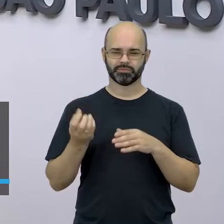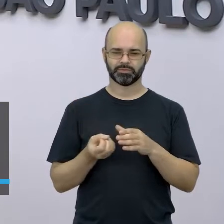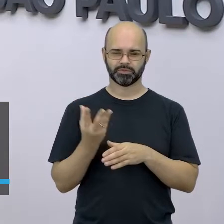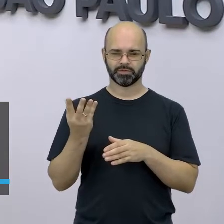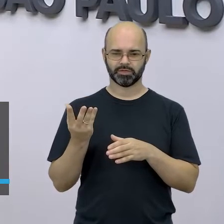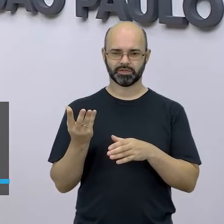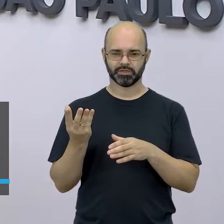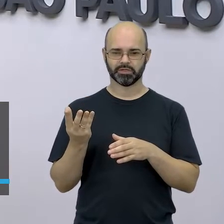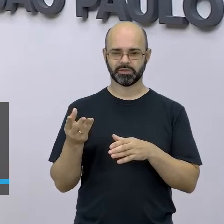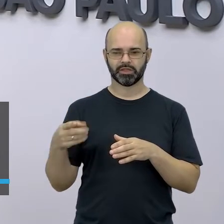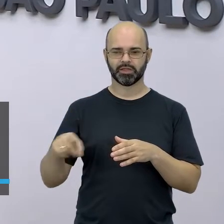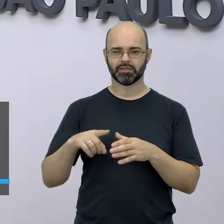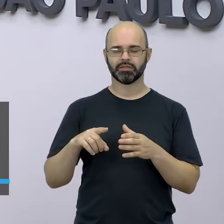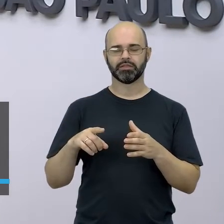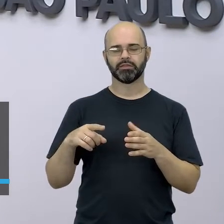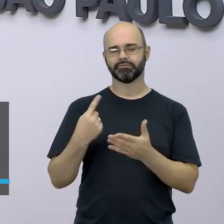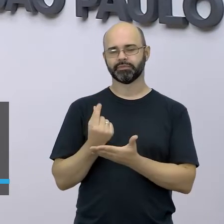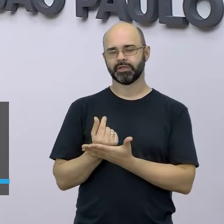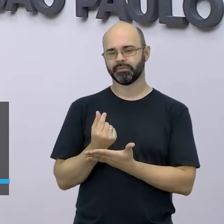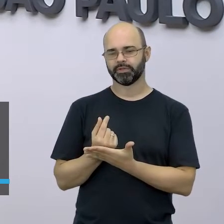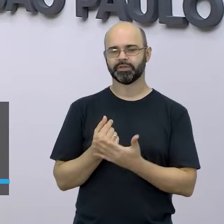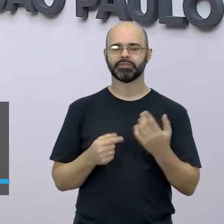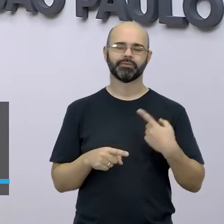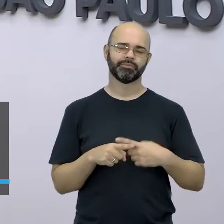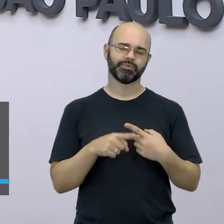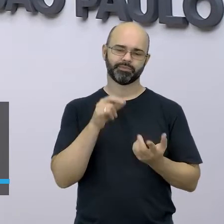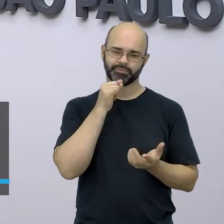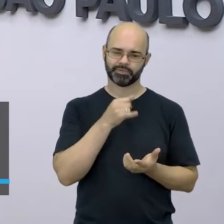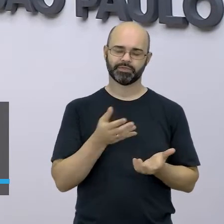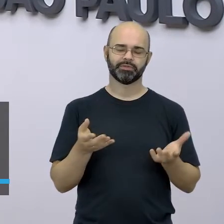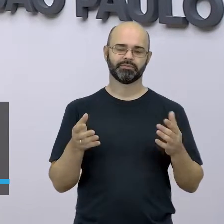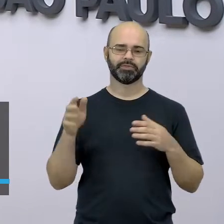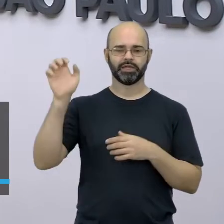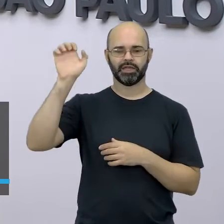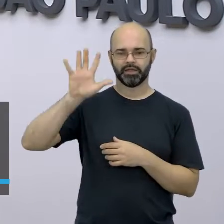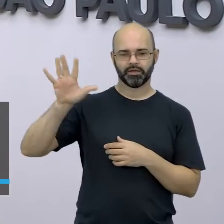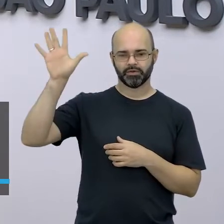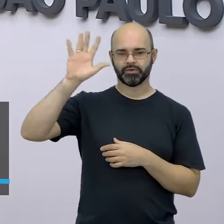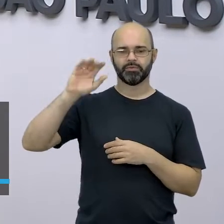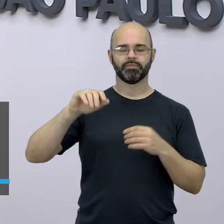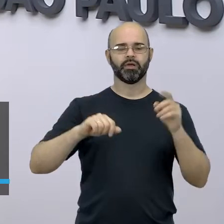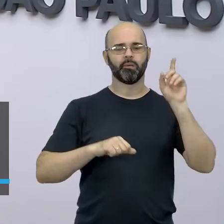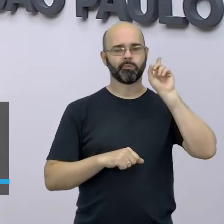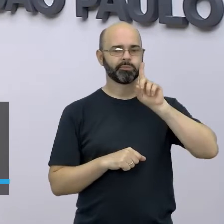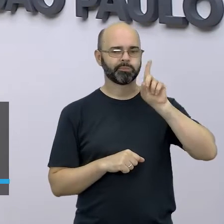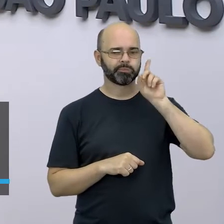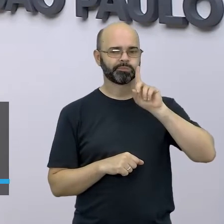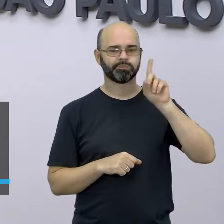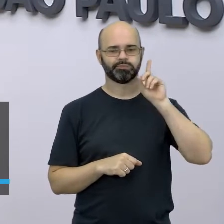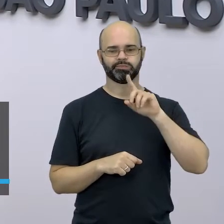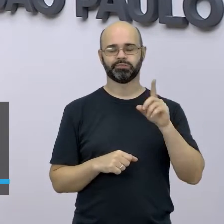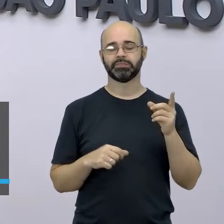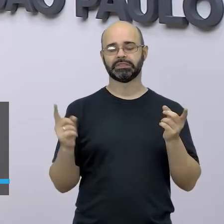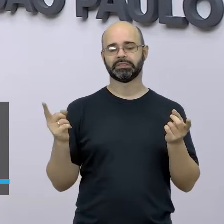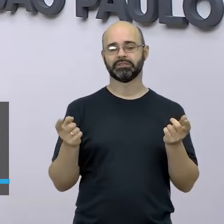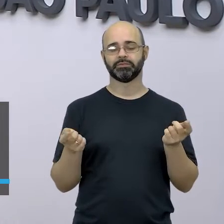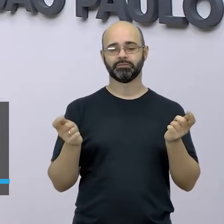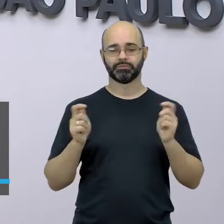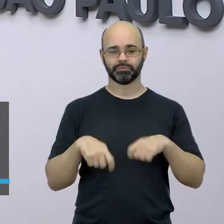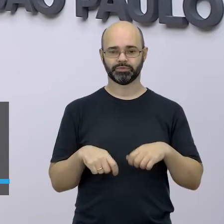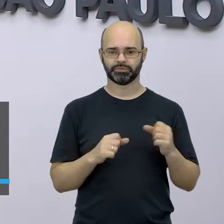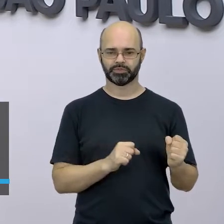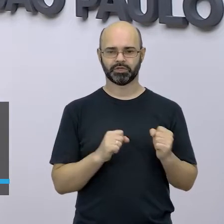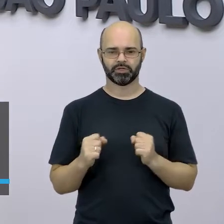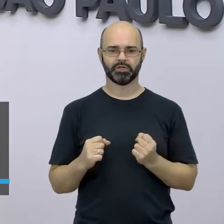ou seja, os países europeus e os Estados Unidos também são países que têm um poder econômico maior porque